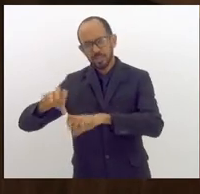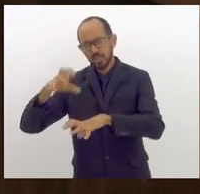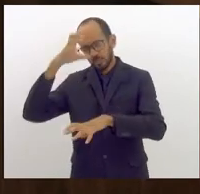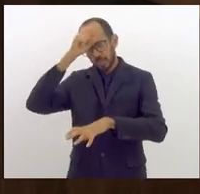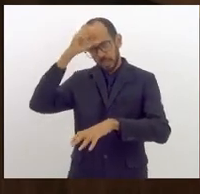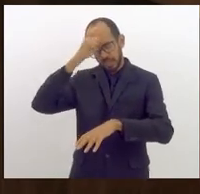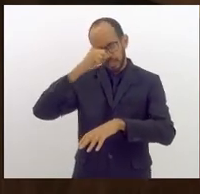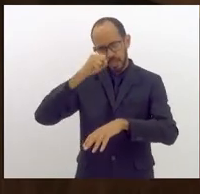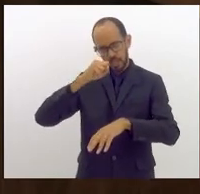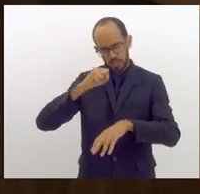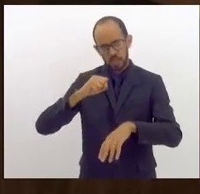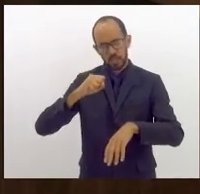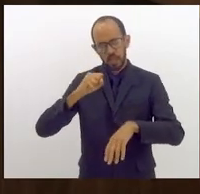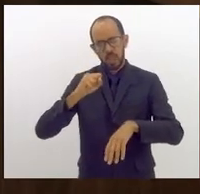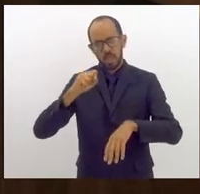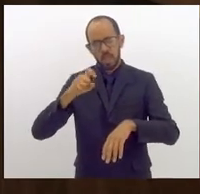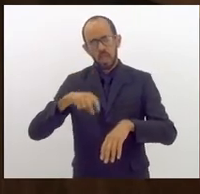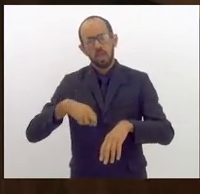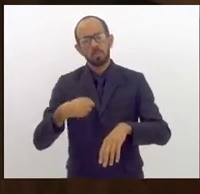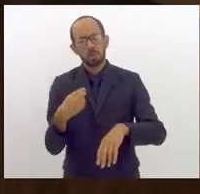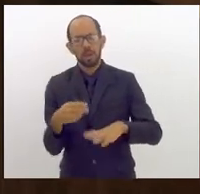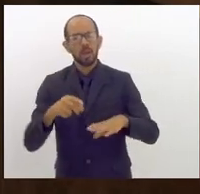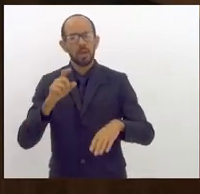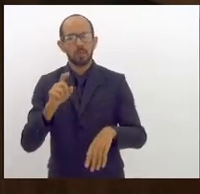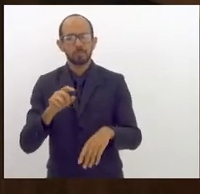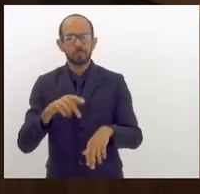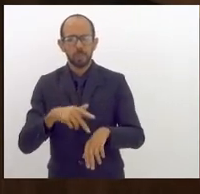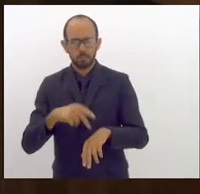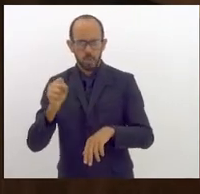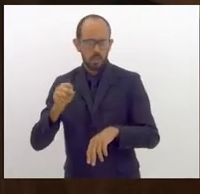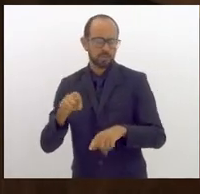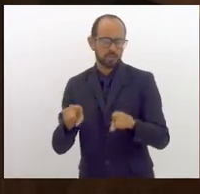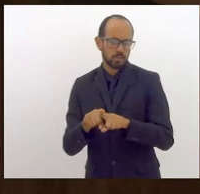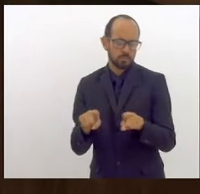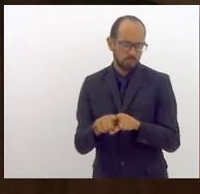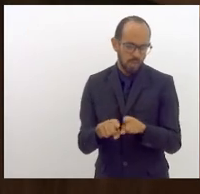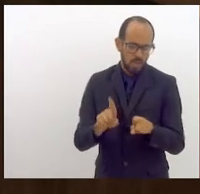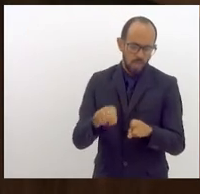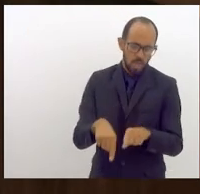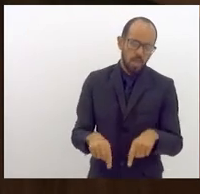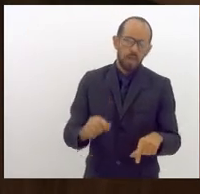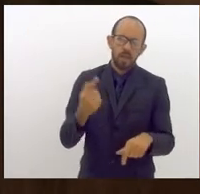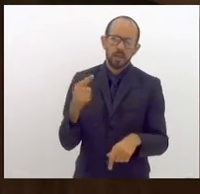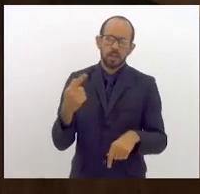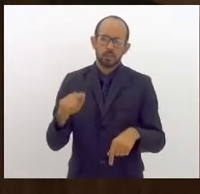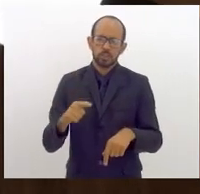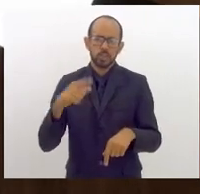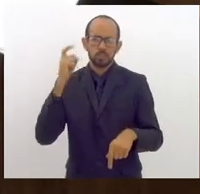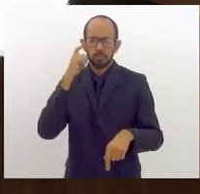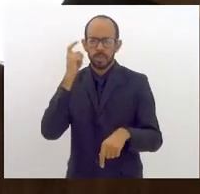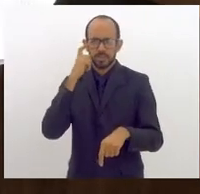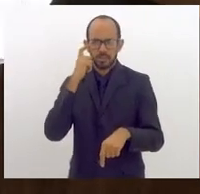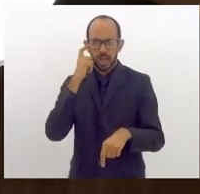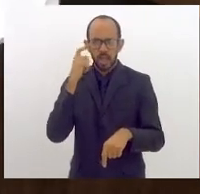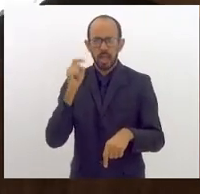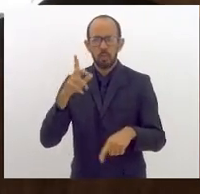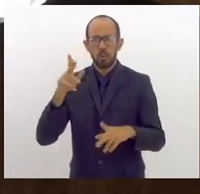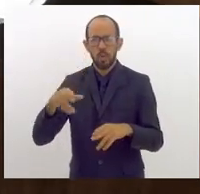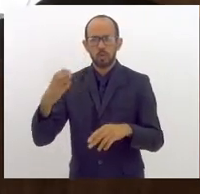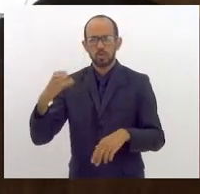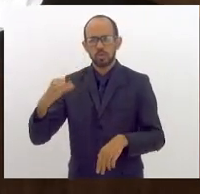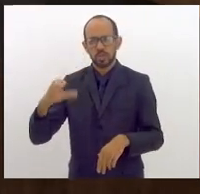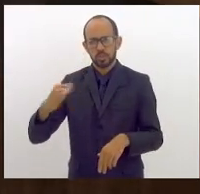de perspectivas de extensão para nossa juventude é a garantia de se pensar enquanto um cientista